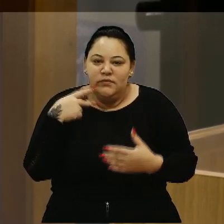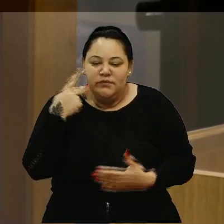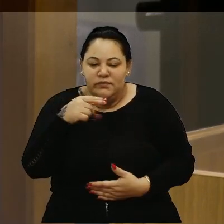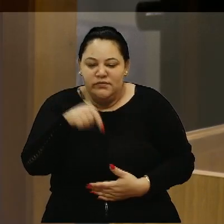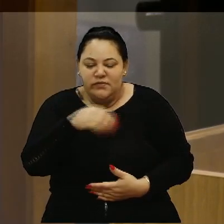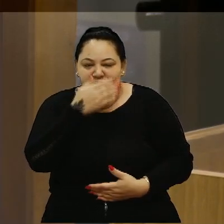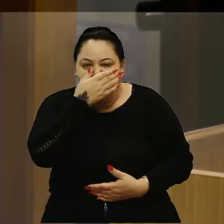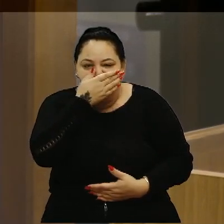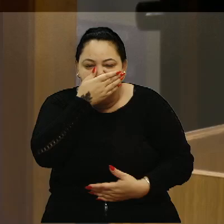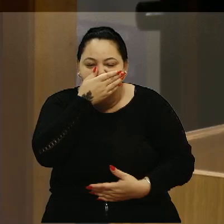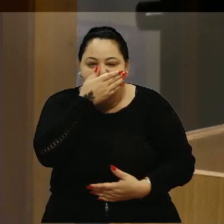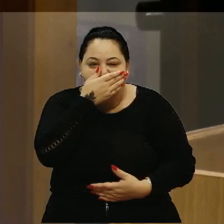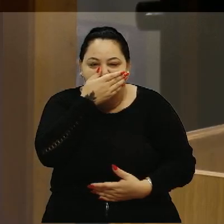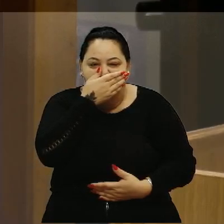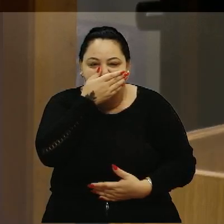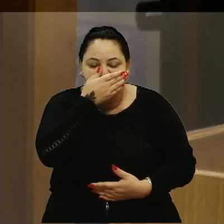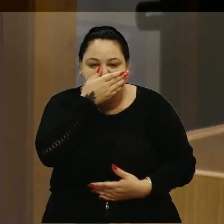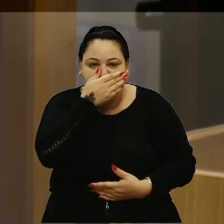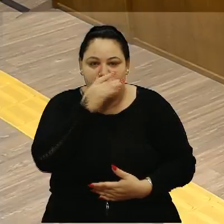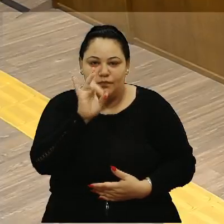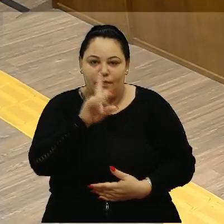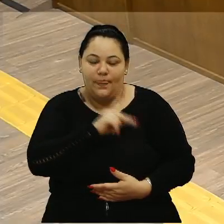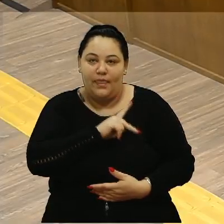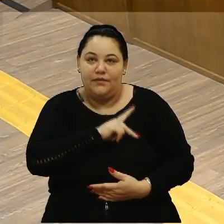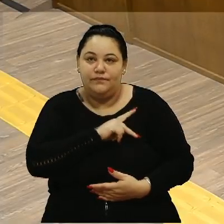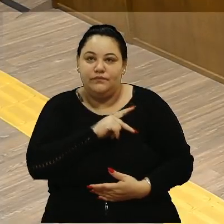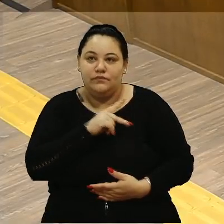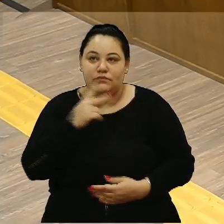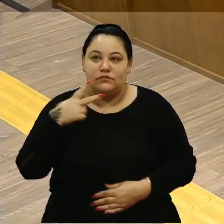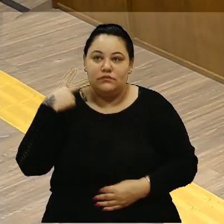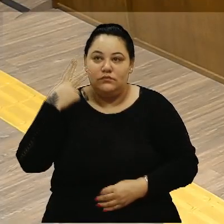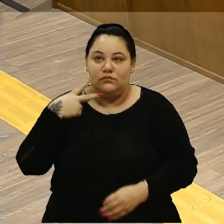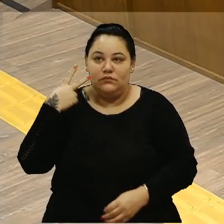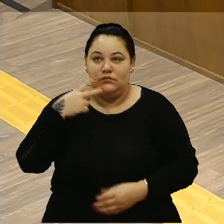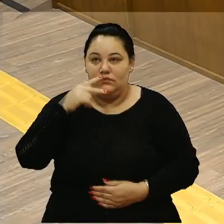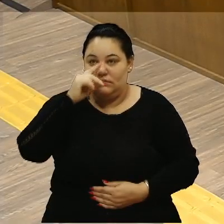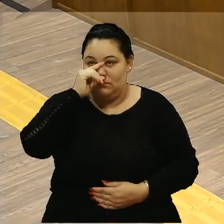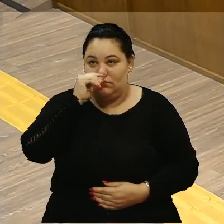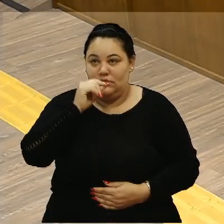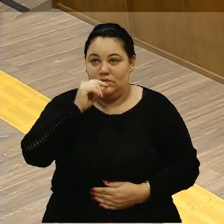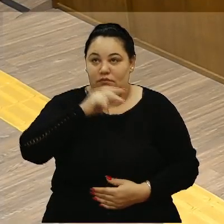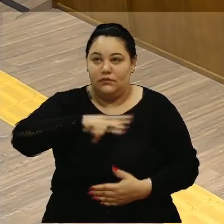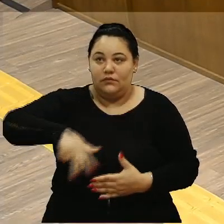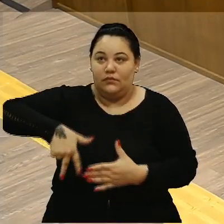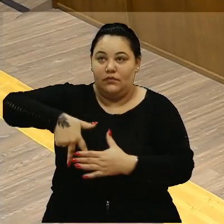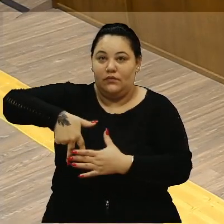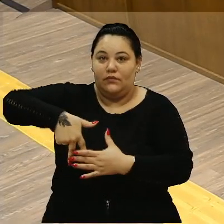Legislativa. Seria isso, presidente. Obrigado. Com a palavra, vereador Sandro Fantinel, da tribuna.